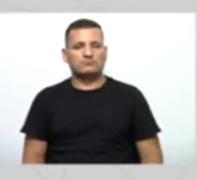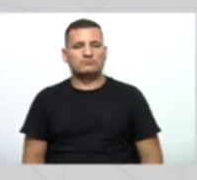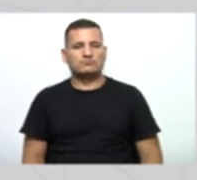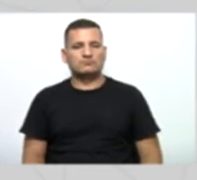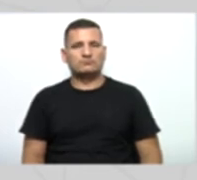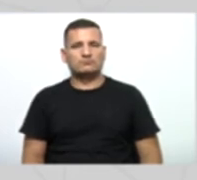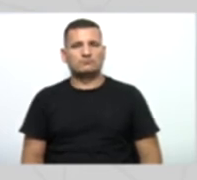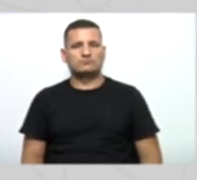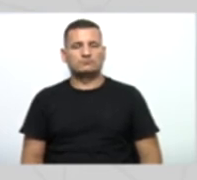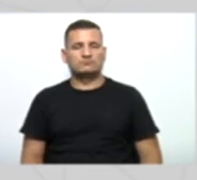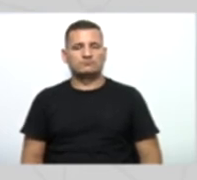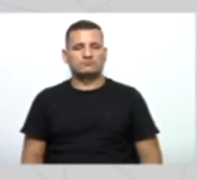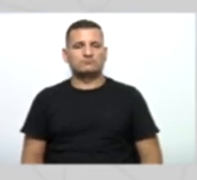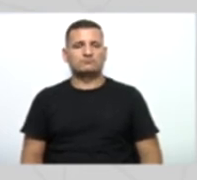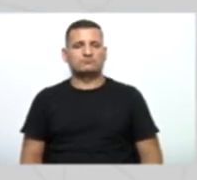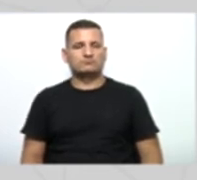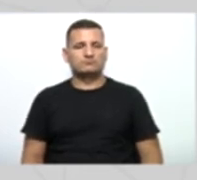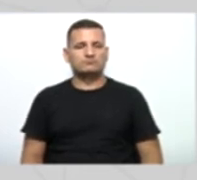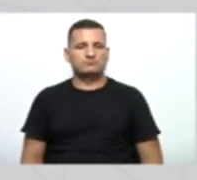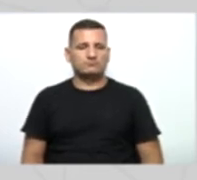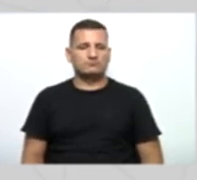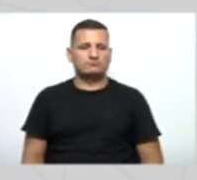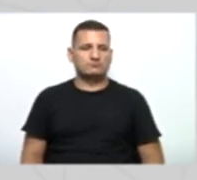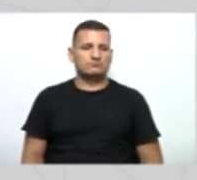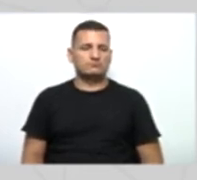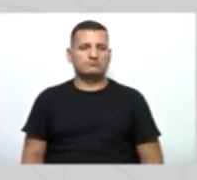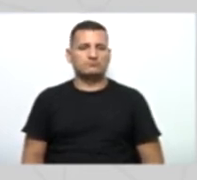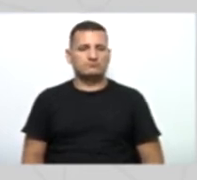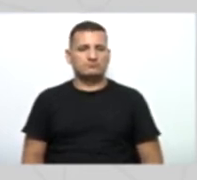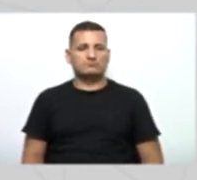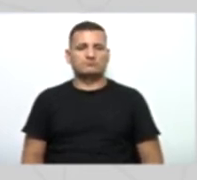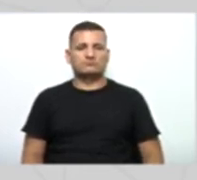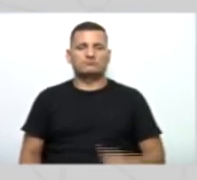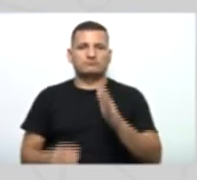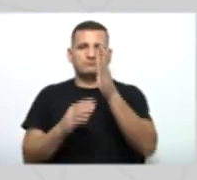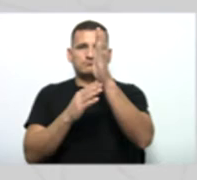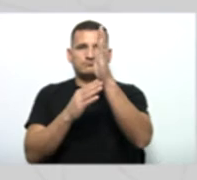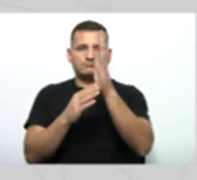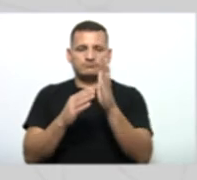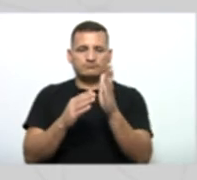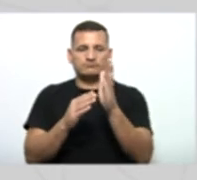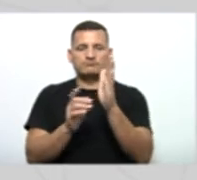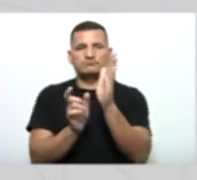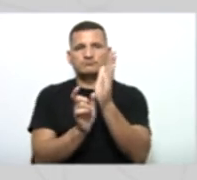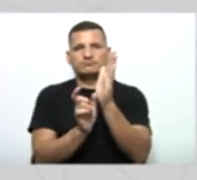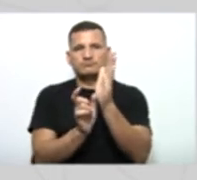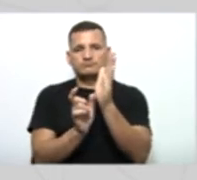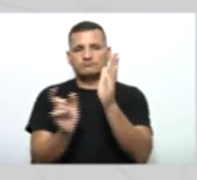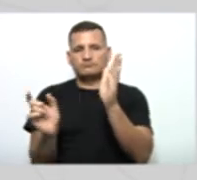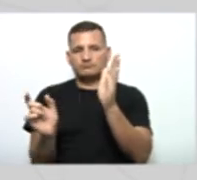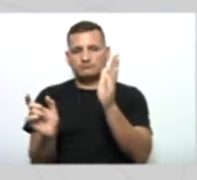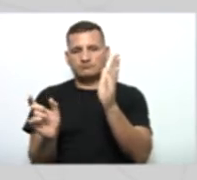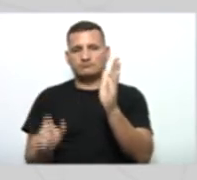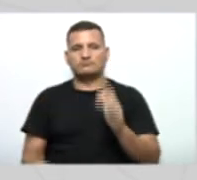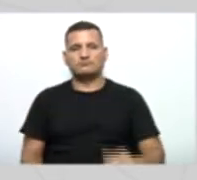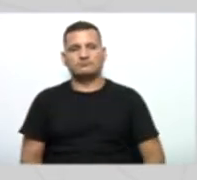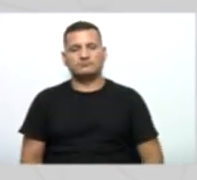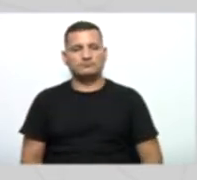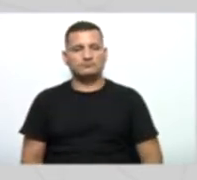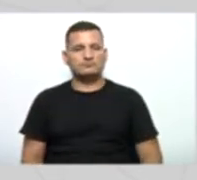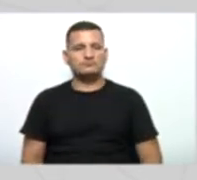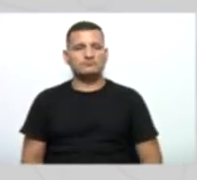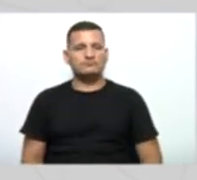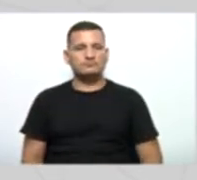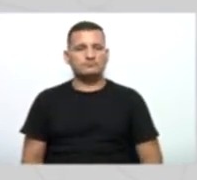lá. Olha aqui a indentação, certo? O código que eu vou escrever agora está fora da